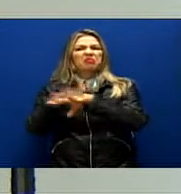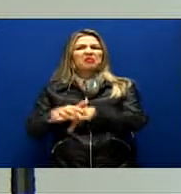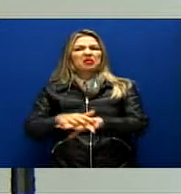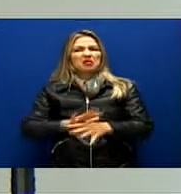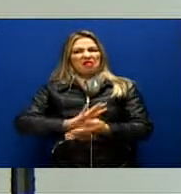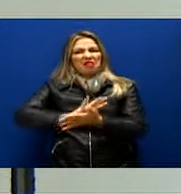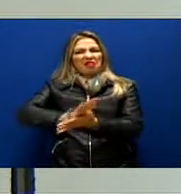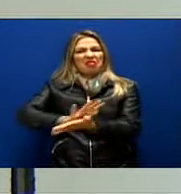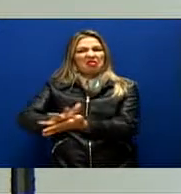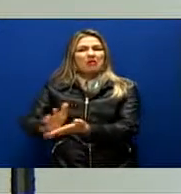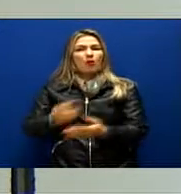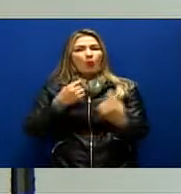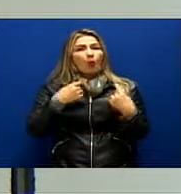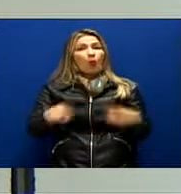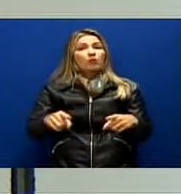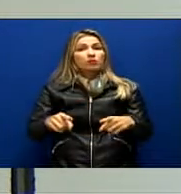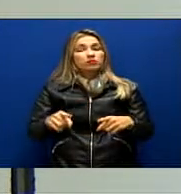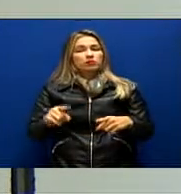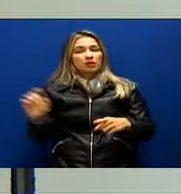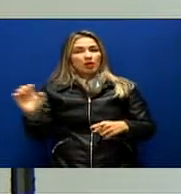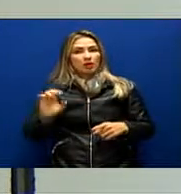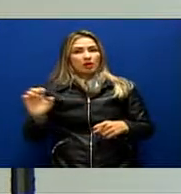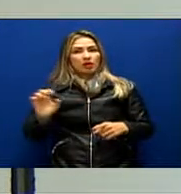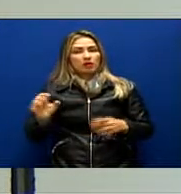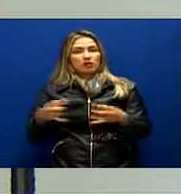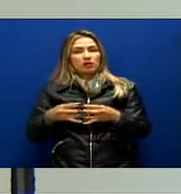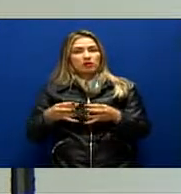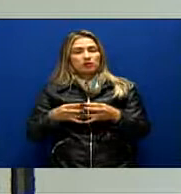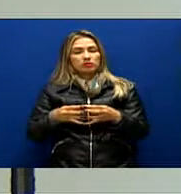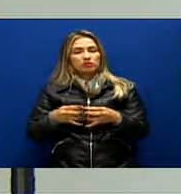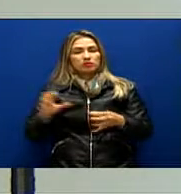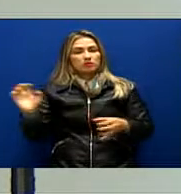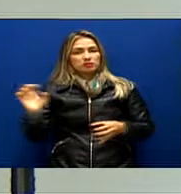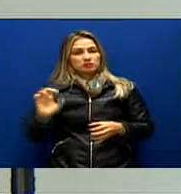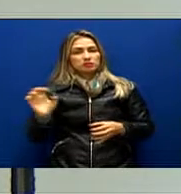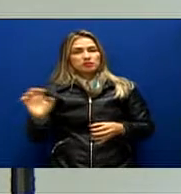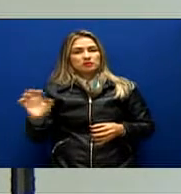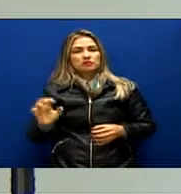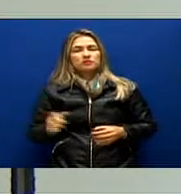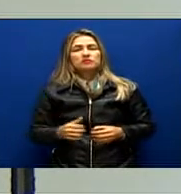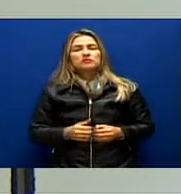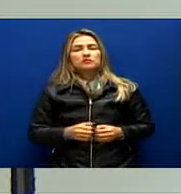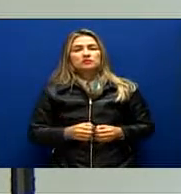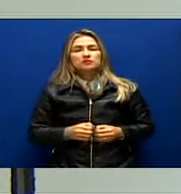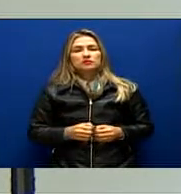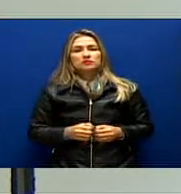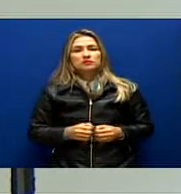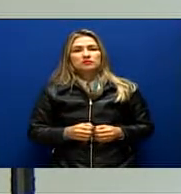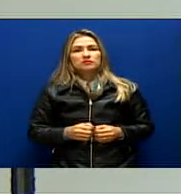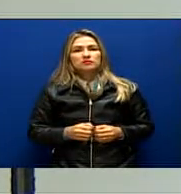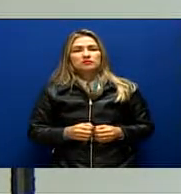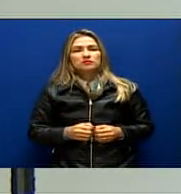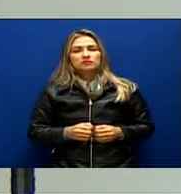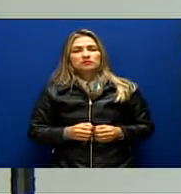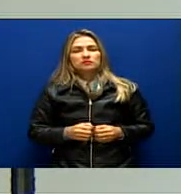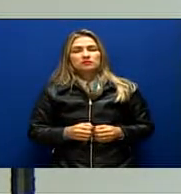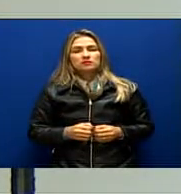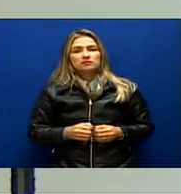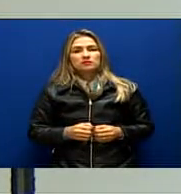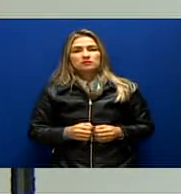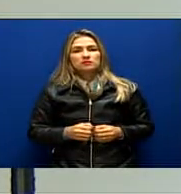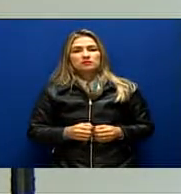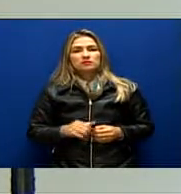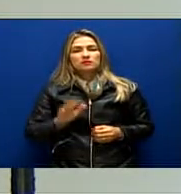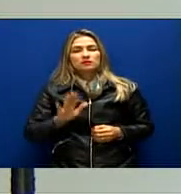menosprezo para com o grupo LGBT, para quem faz parte do grupo LGBT. Tenho, aliás, vários deles